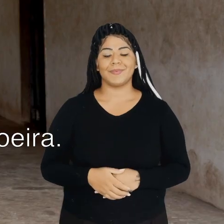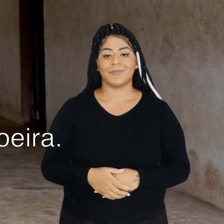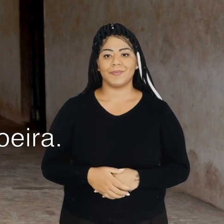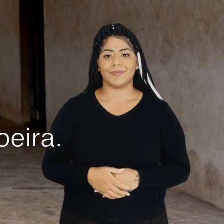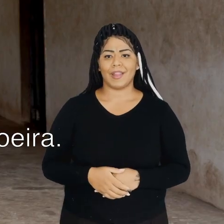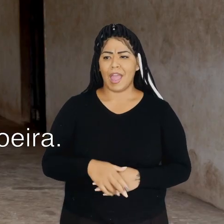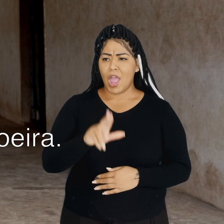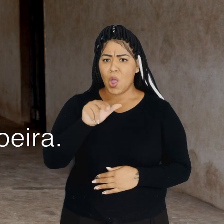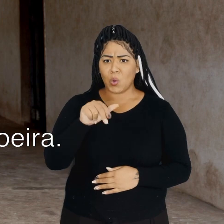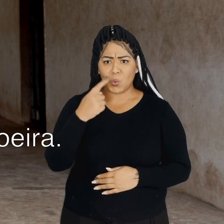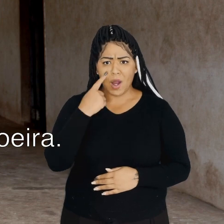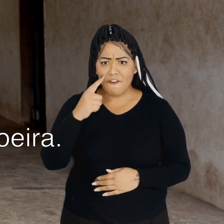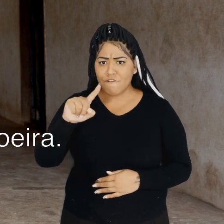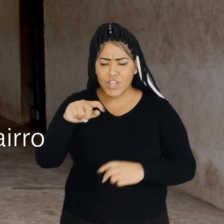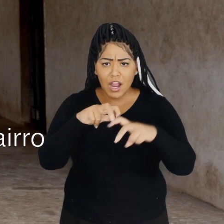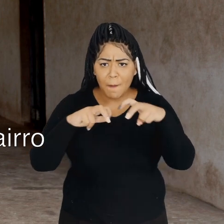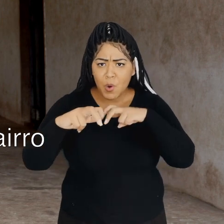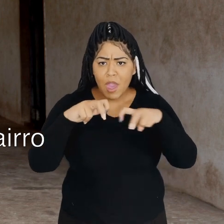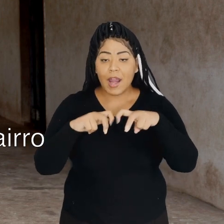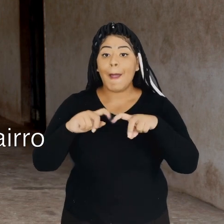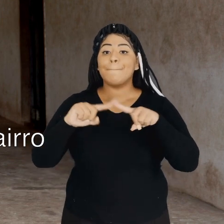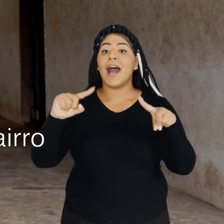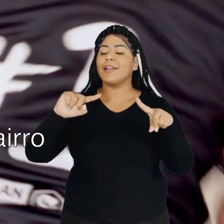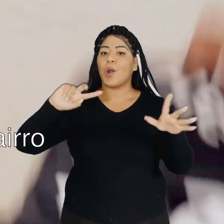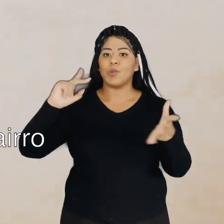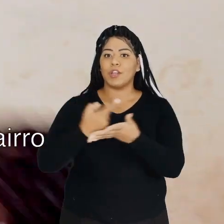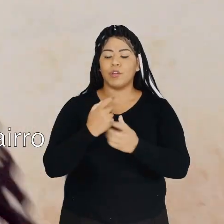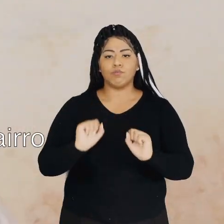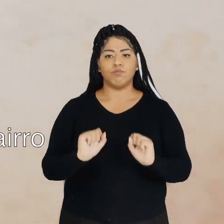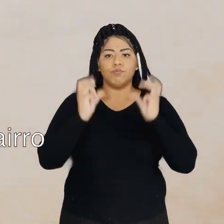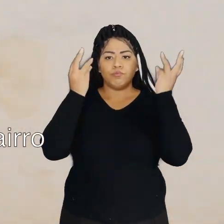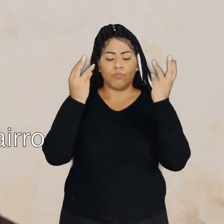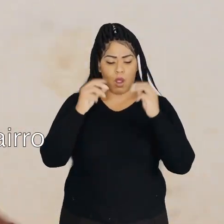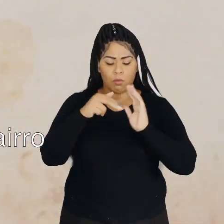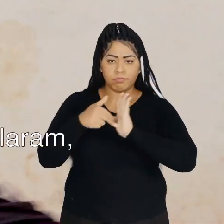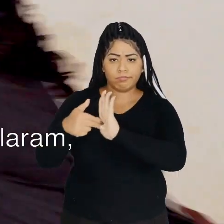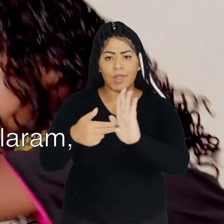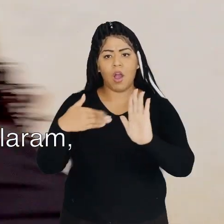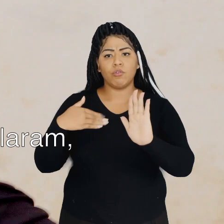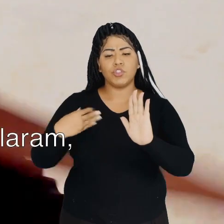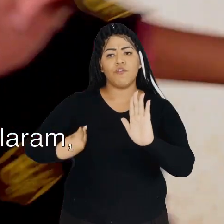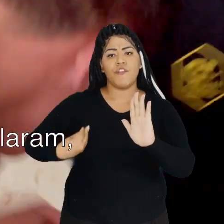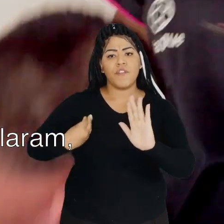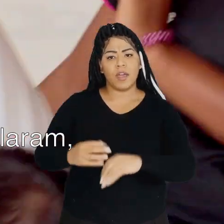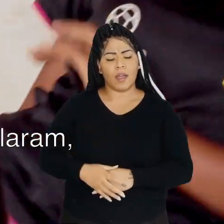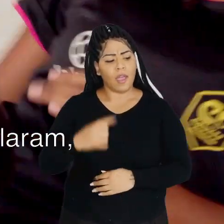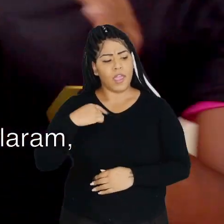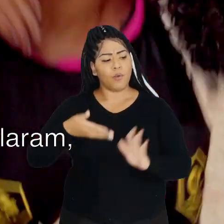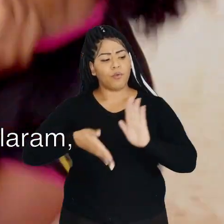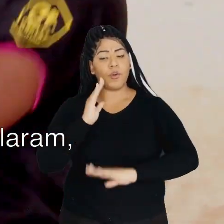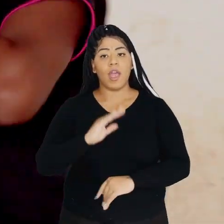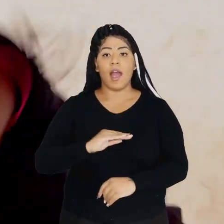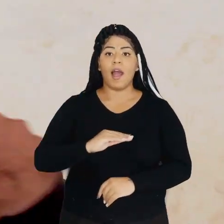Não, eu nunca tinha visto uma roda de capoeira. Aí teve uma apresentação no meu bairro que eu morava antes. Aí eu fui ver, aí lá na